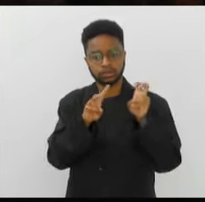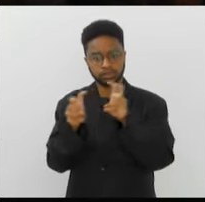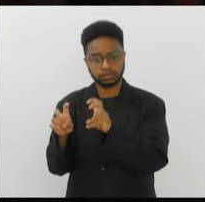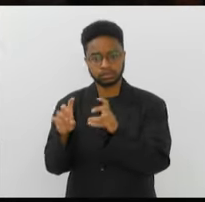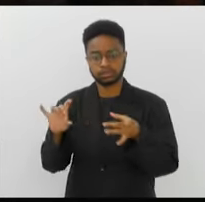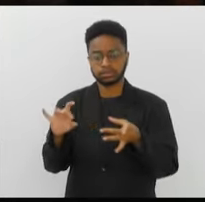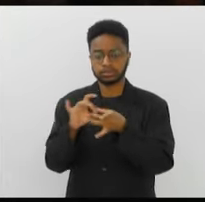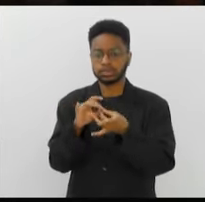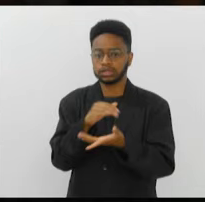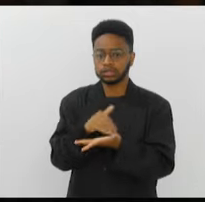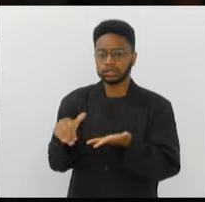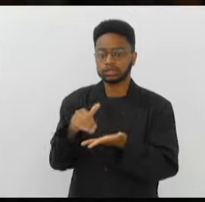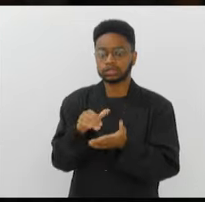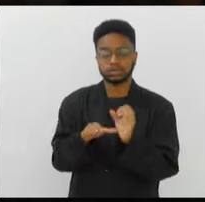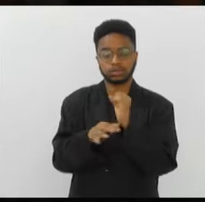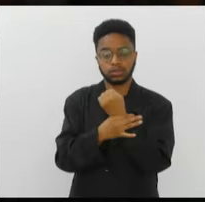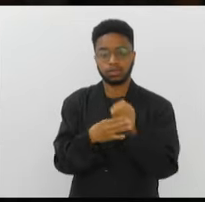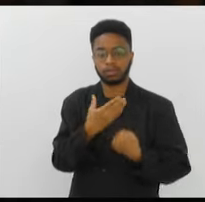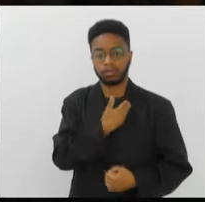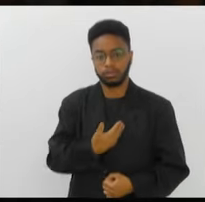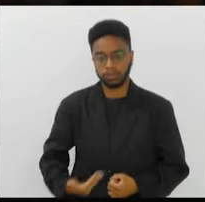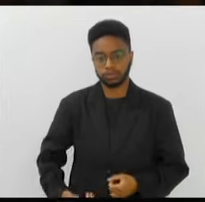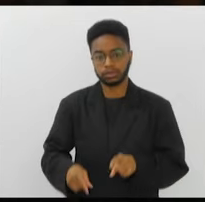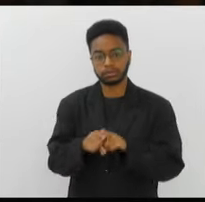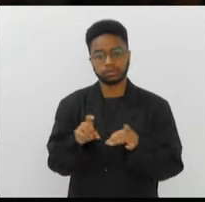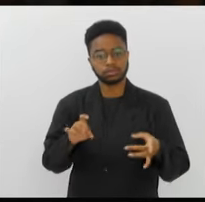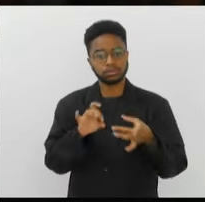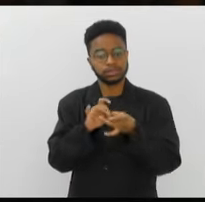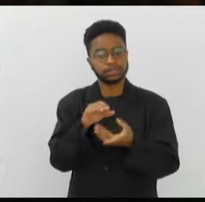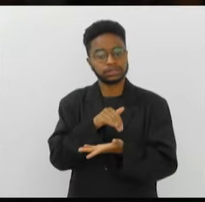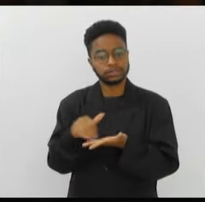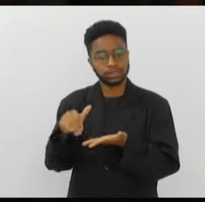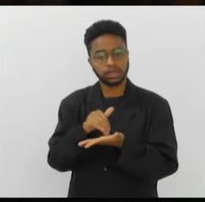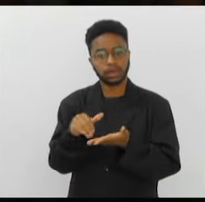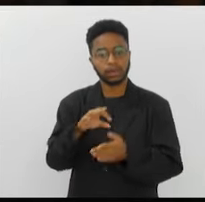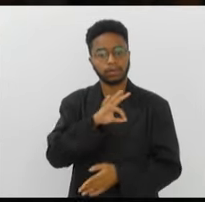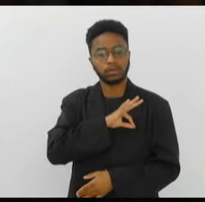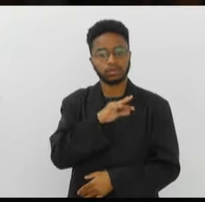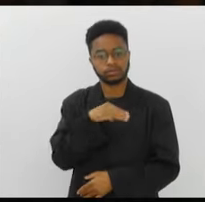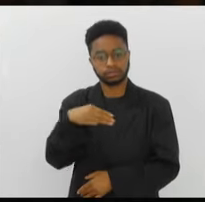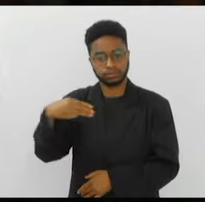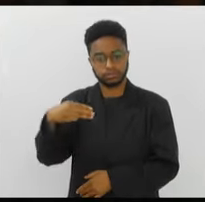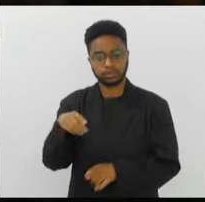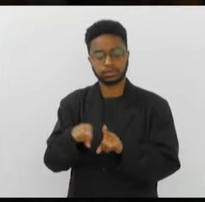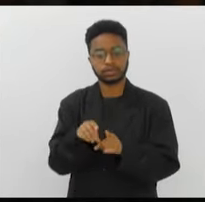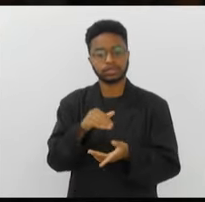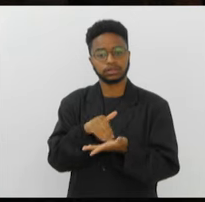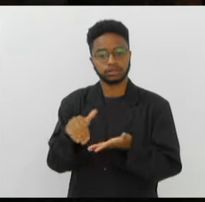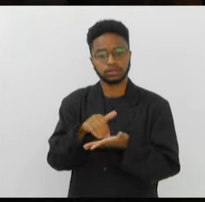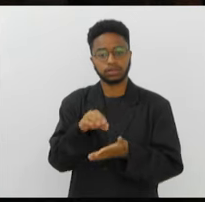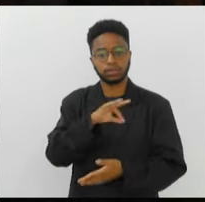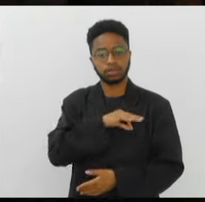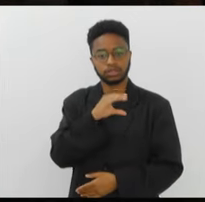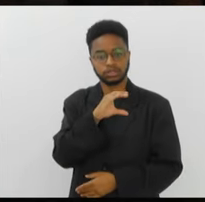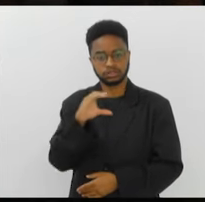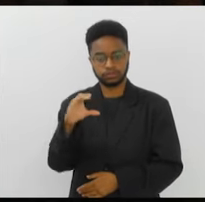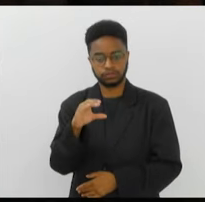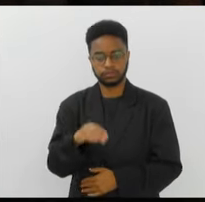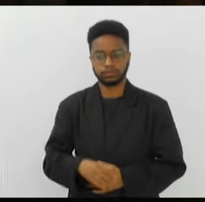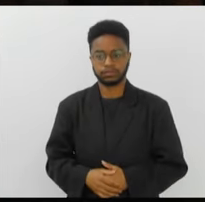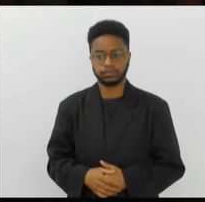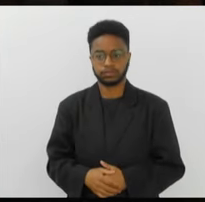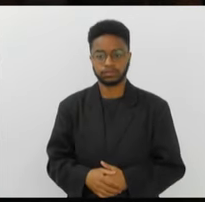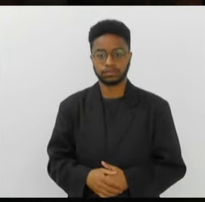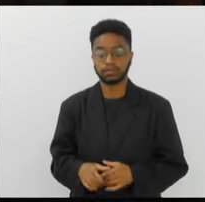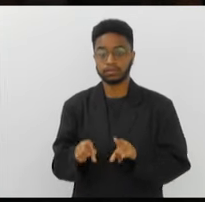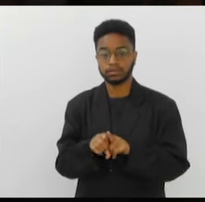através da segurança pública, através da Secretaria de Polícia Militar, da Secretaria de Polícia Civil,